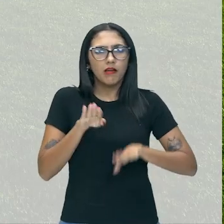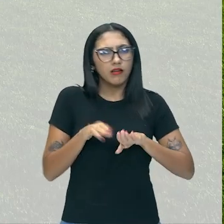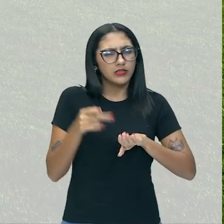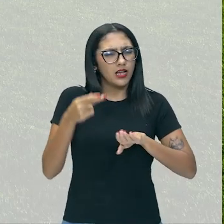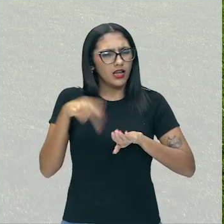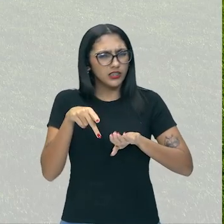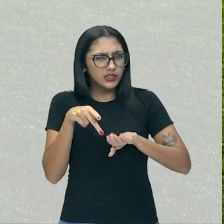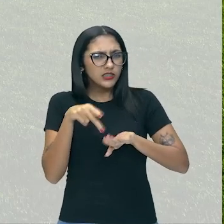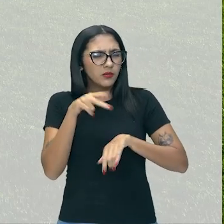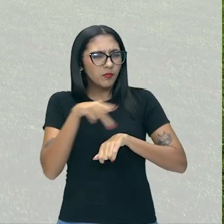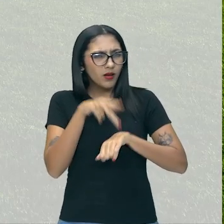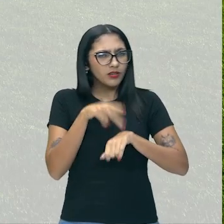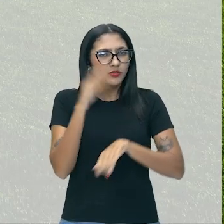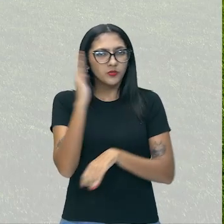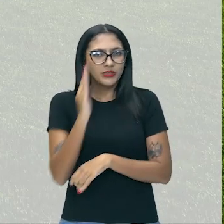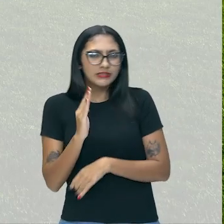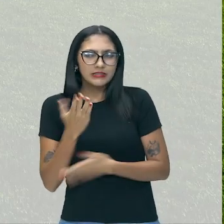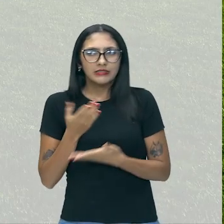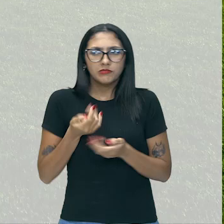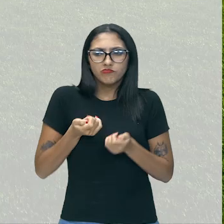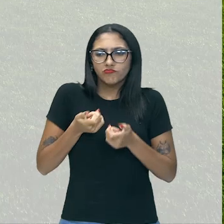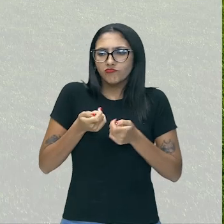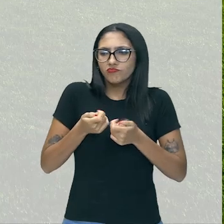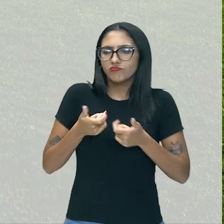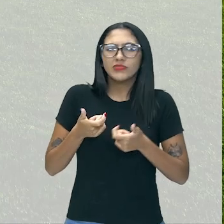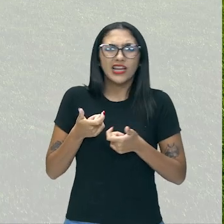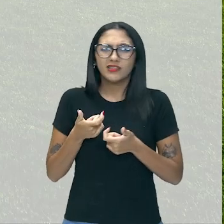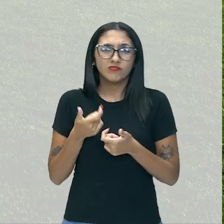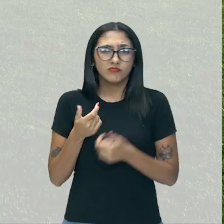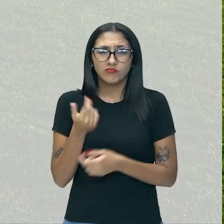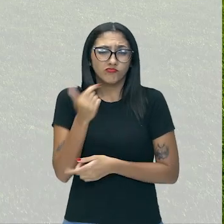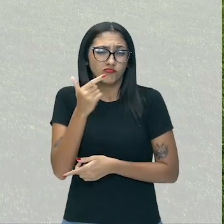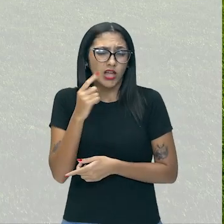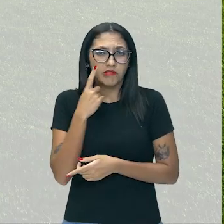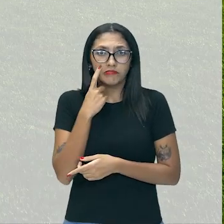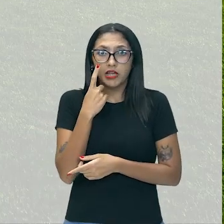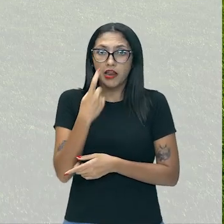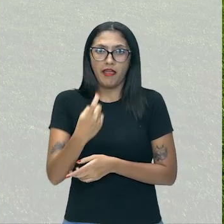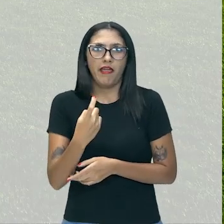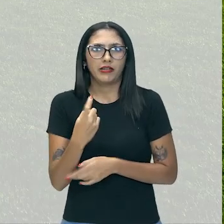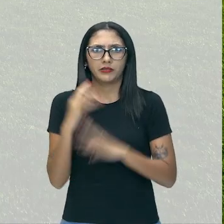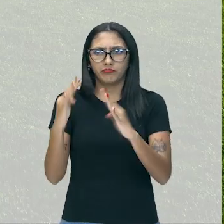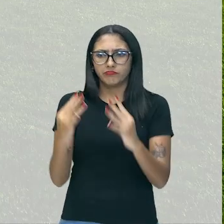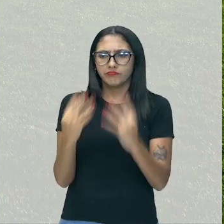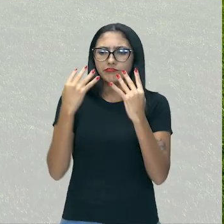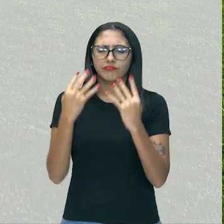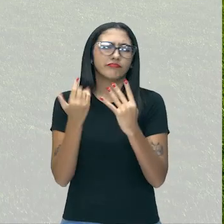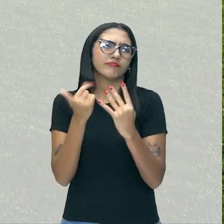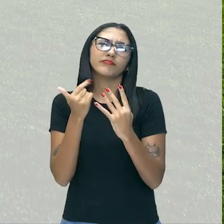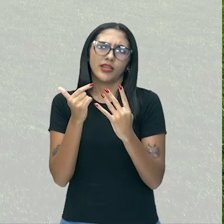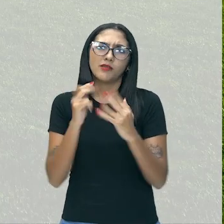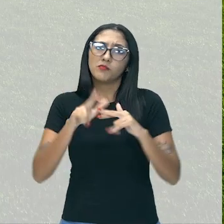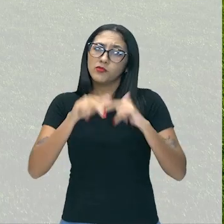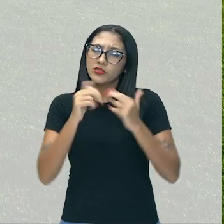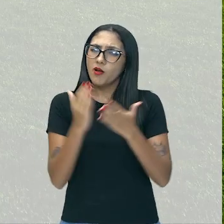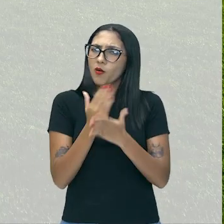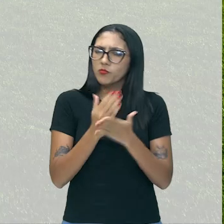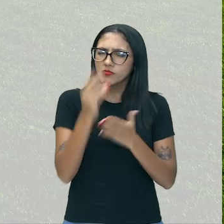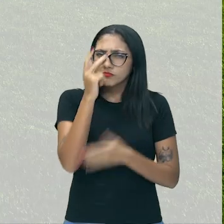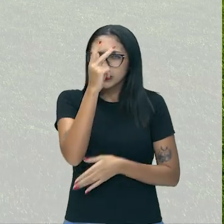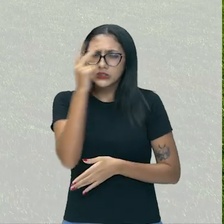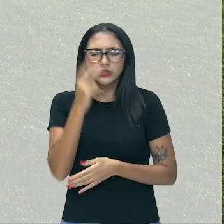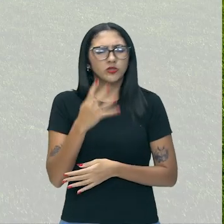pouco escasso nessa visibilidade do rugby, por isso talvez muitas pessoas ainda não conheçam